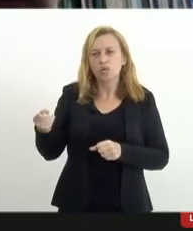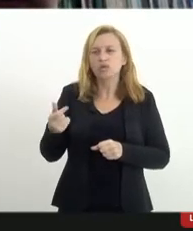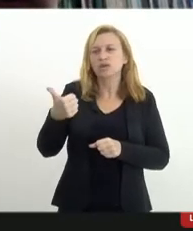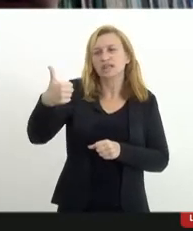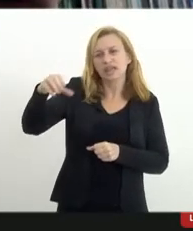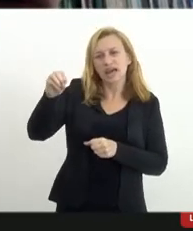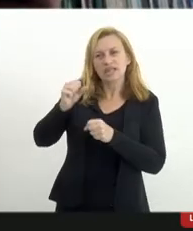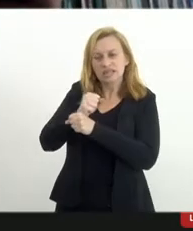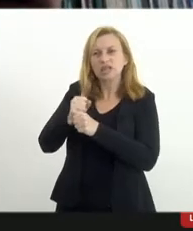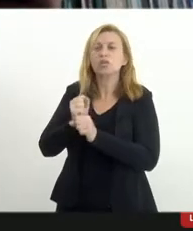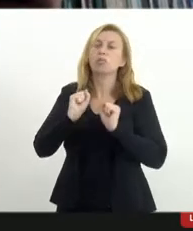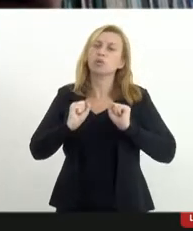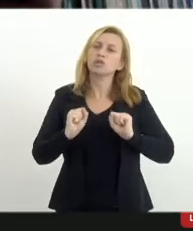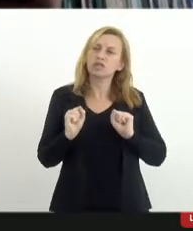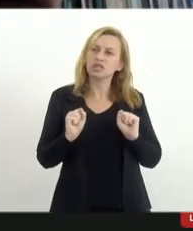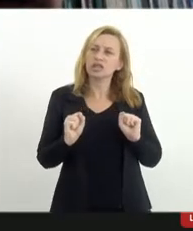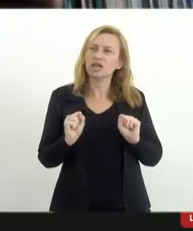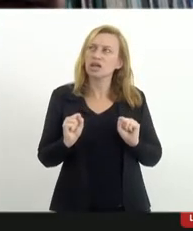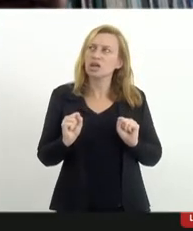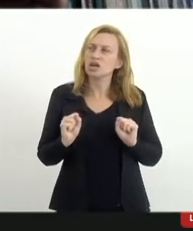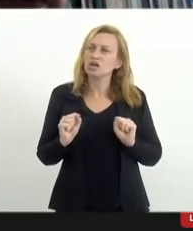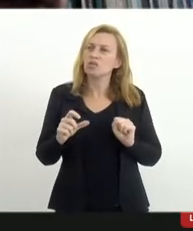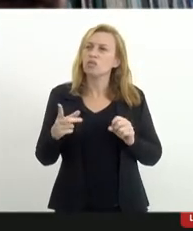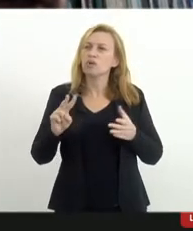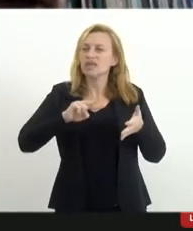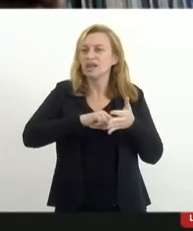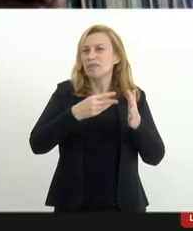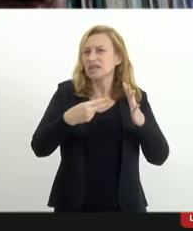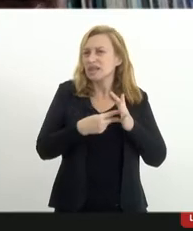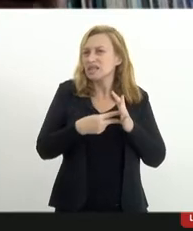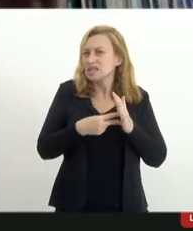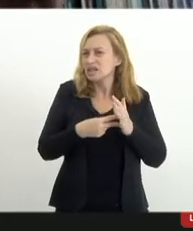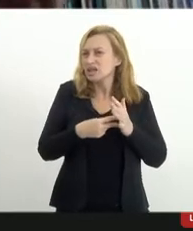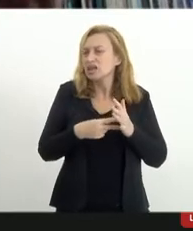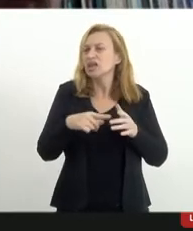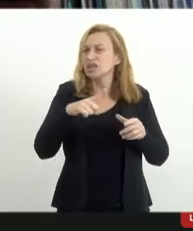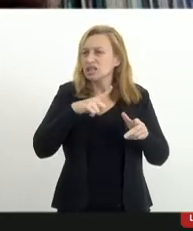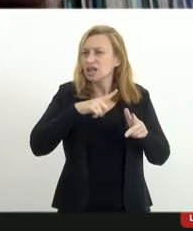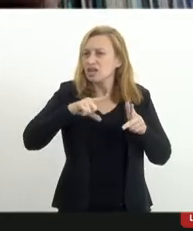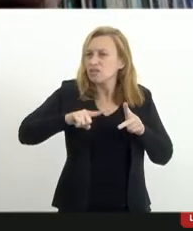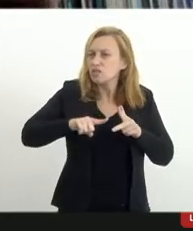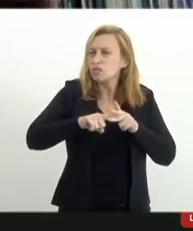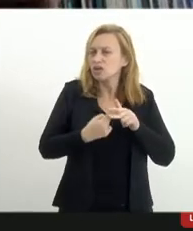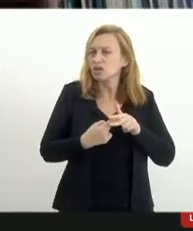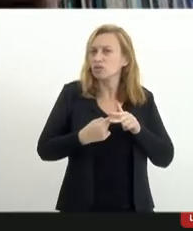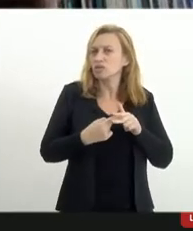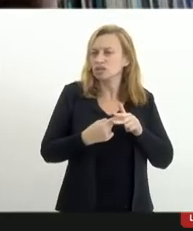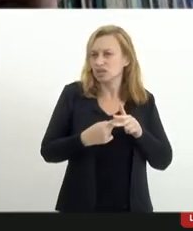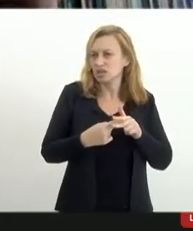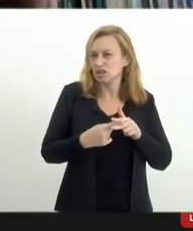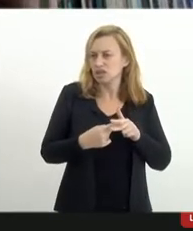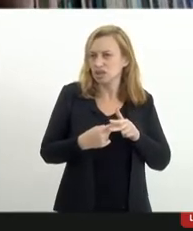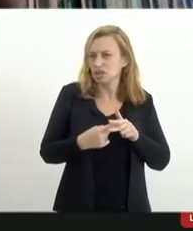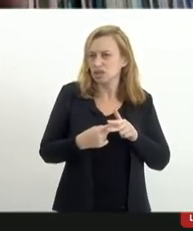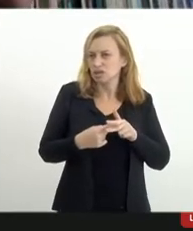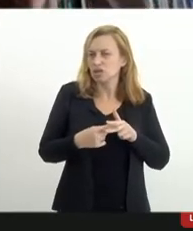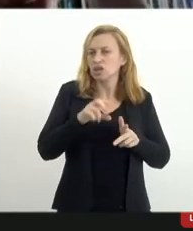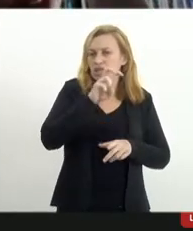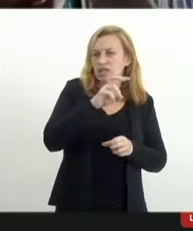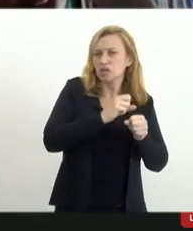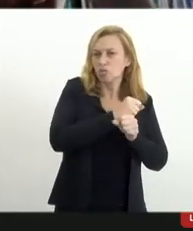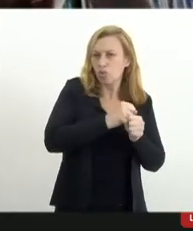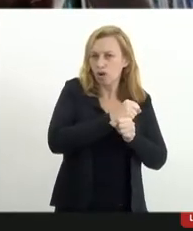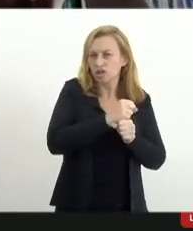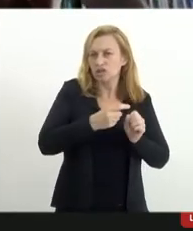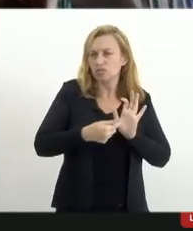aí poderia ter uma interpretação de que houve a revogação tácita, né, dos 5 anos que